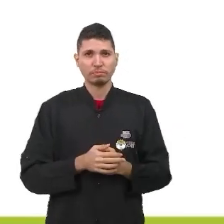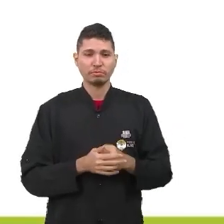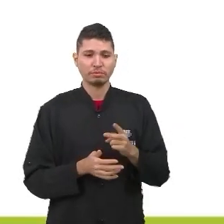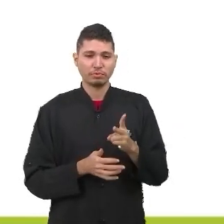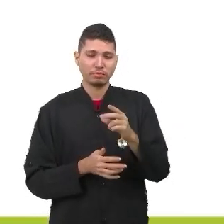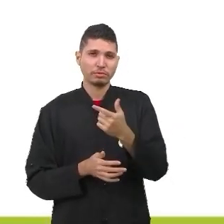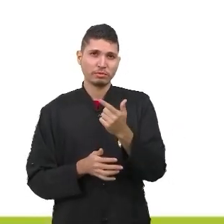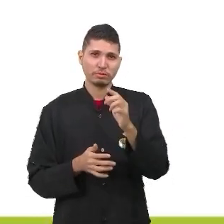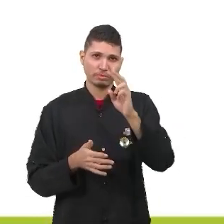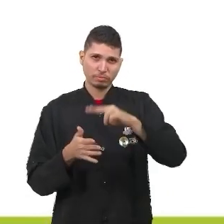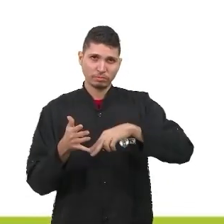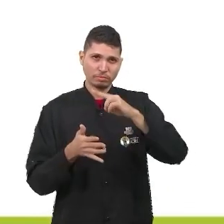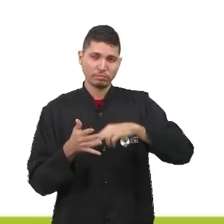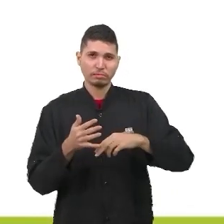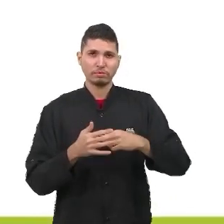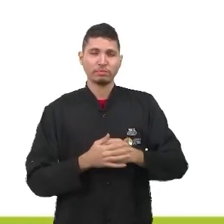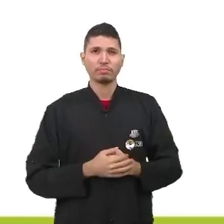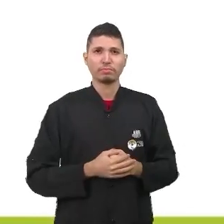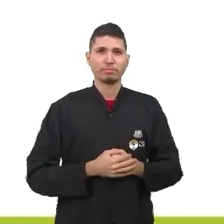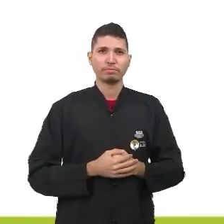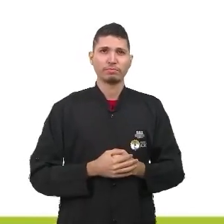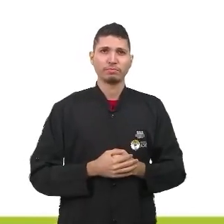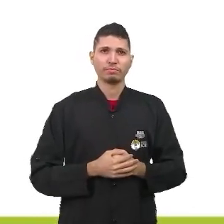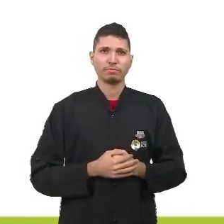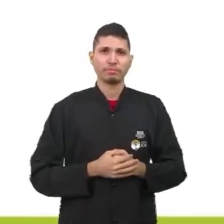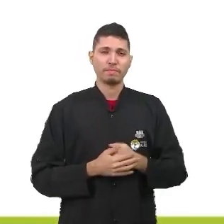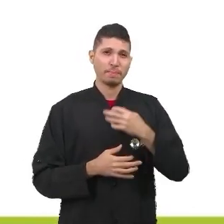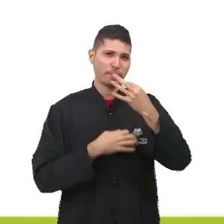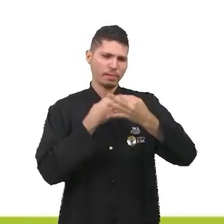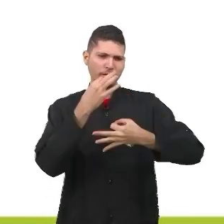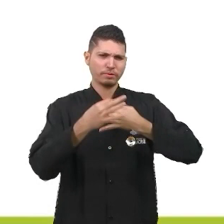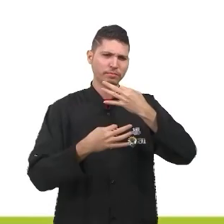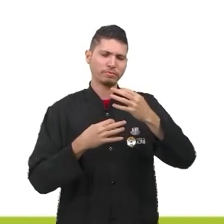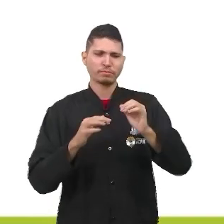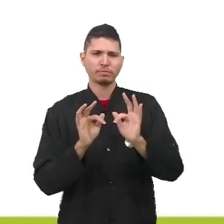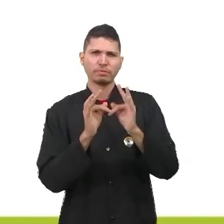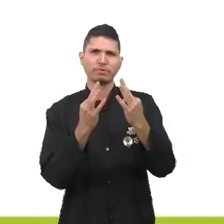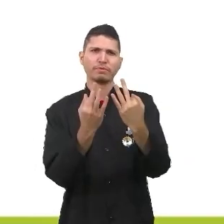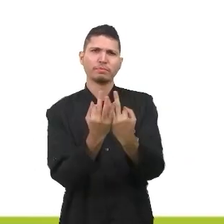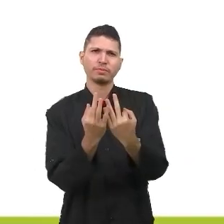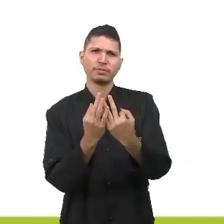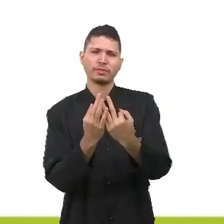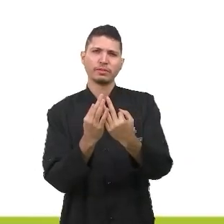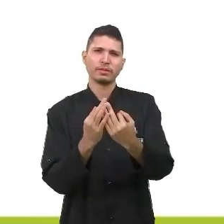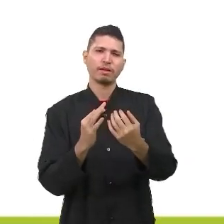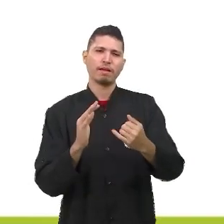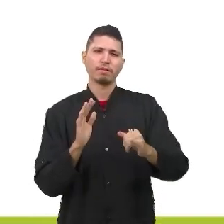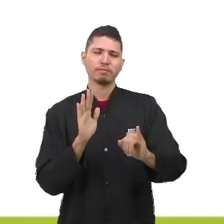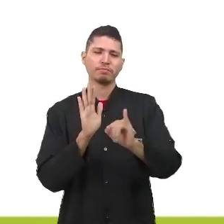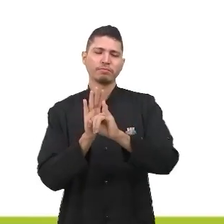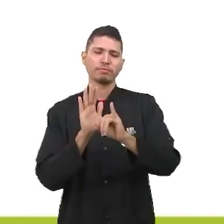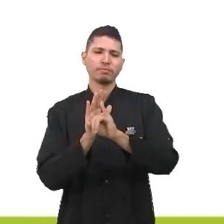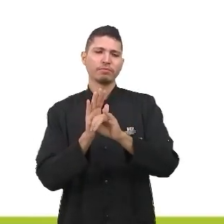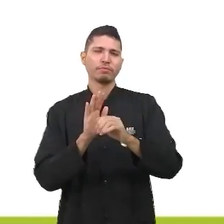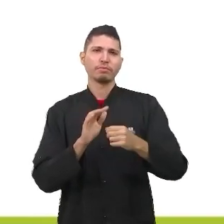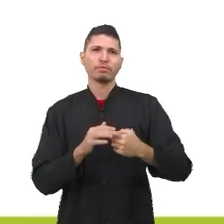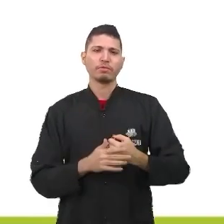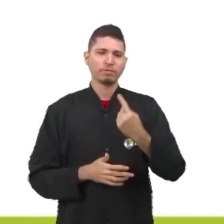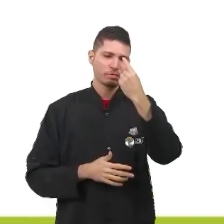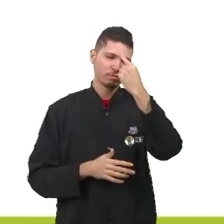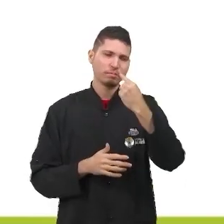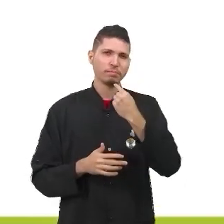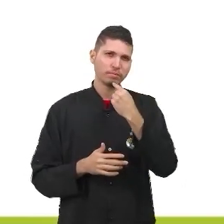criticou nessa obra a forma como a família brasileira se apresenta. Será que no